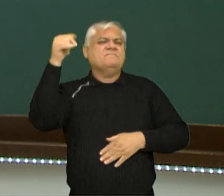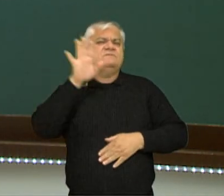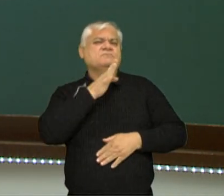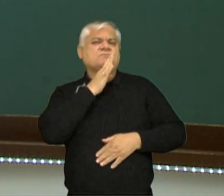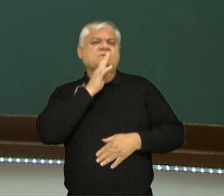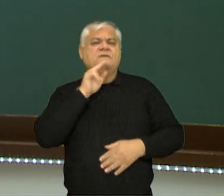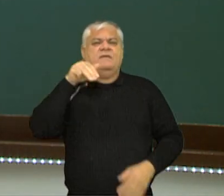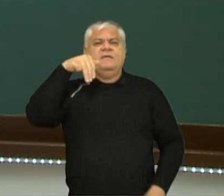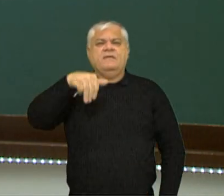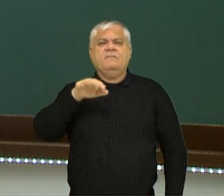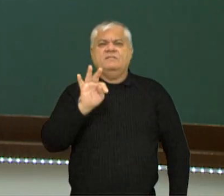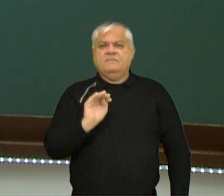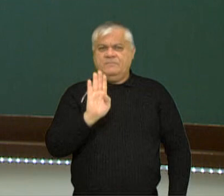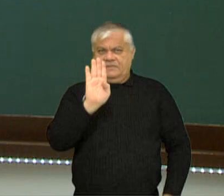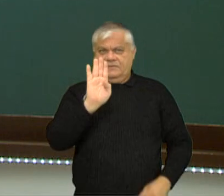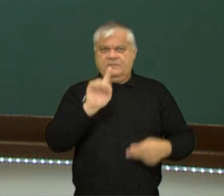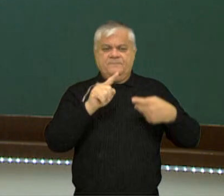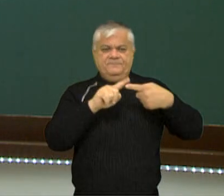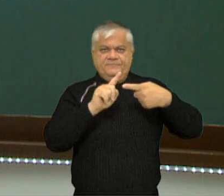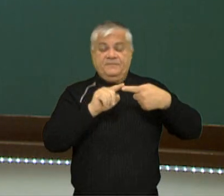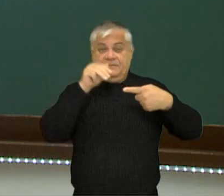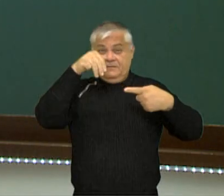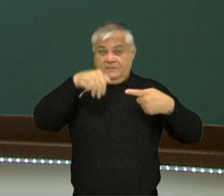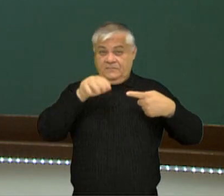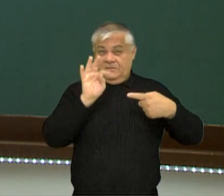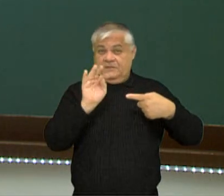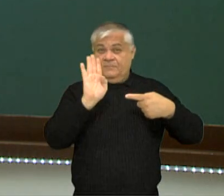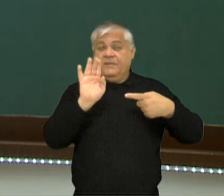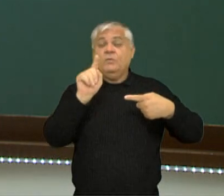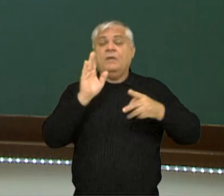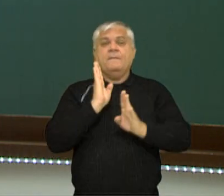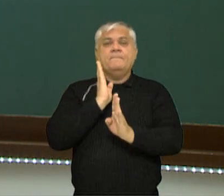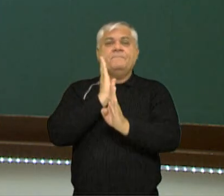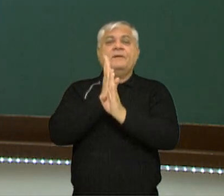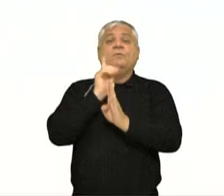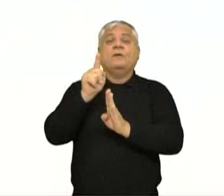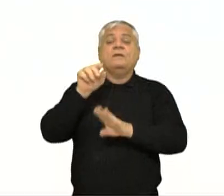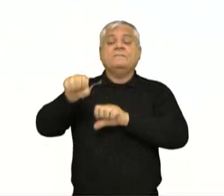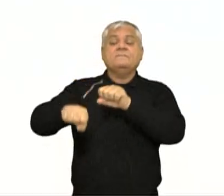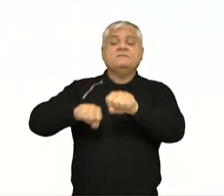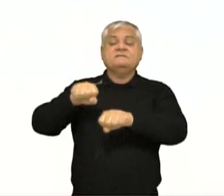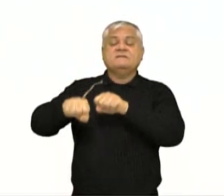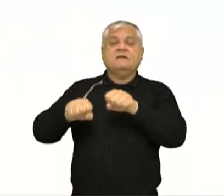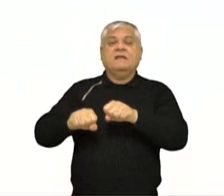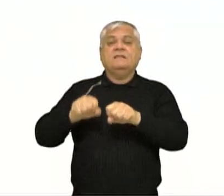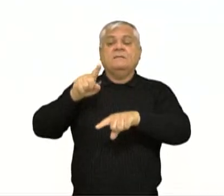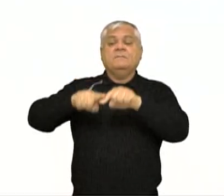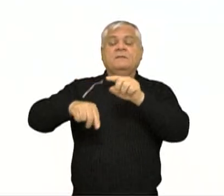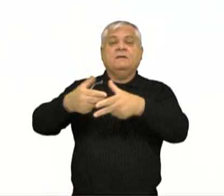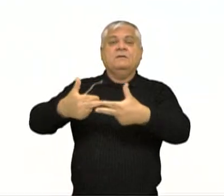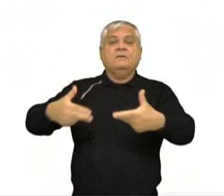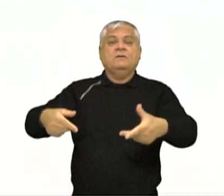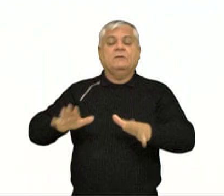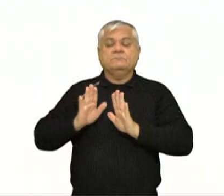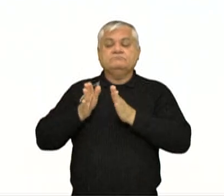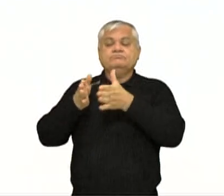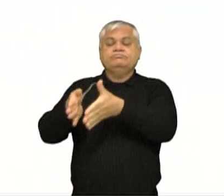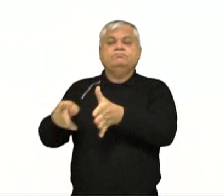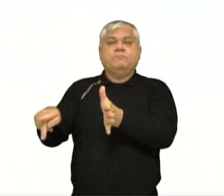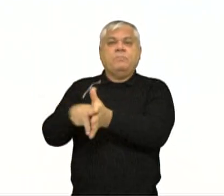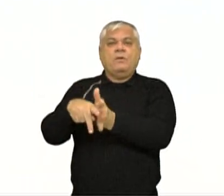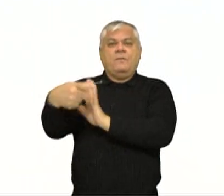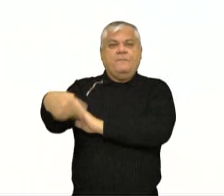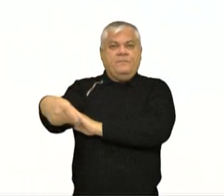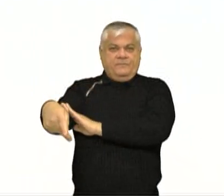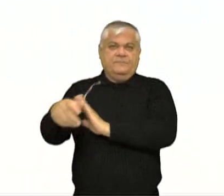o MTB. Essa sigla identifica uma bicicleta ou equipamentos que são específicos para